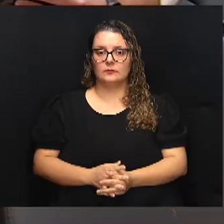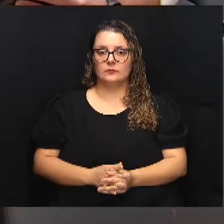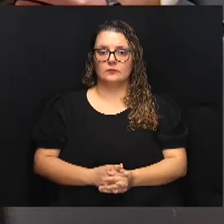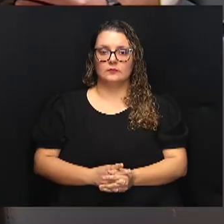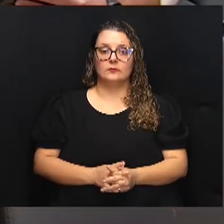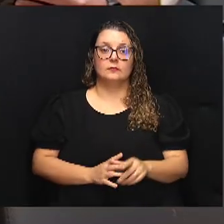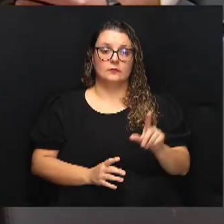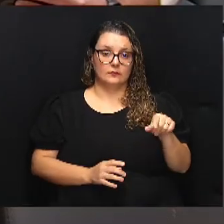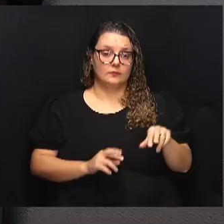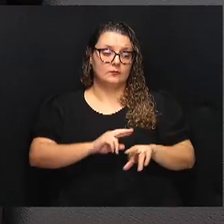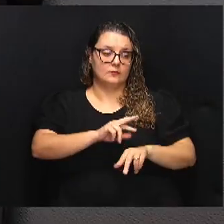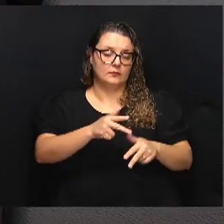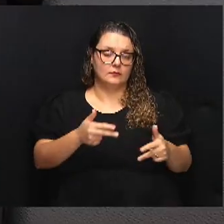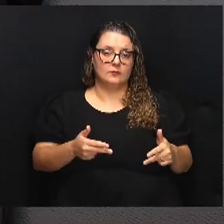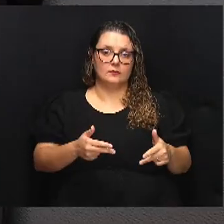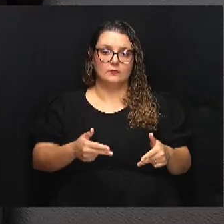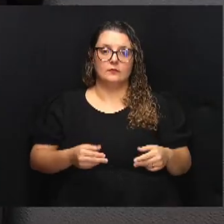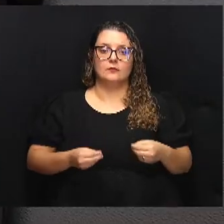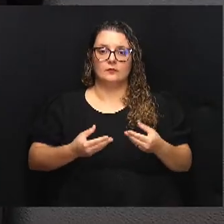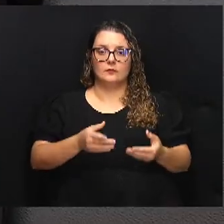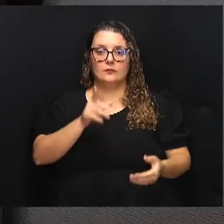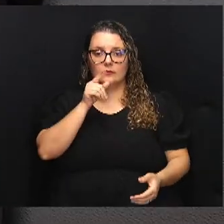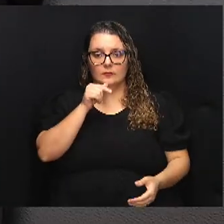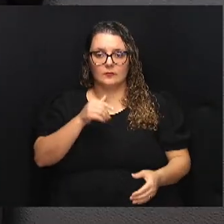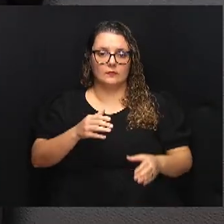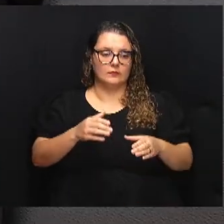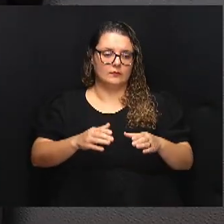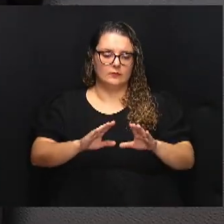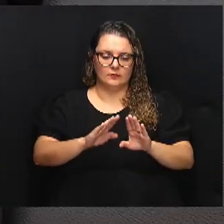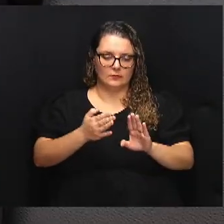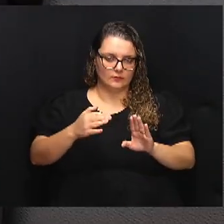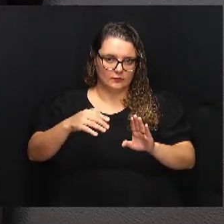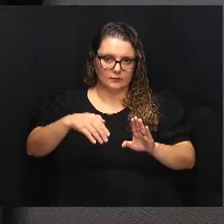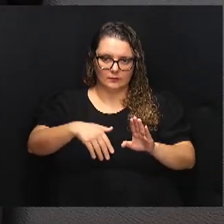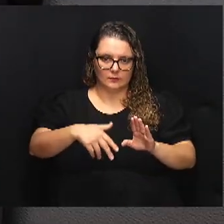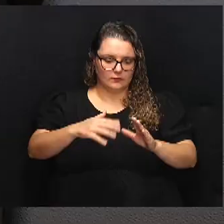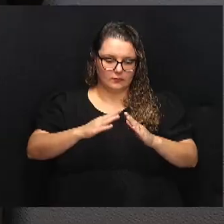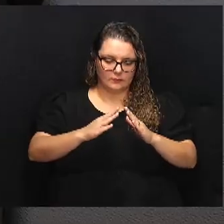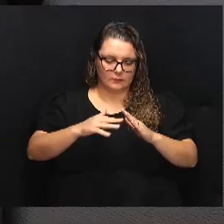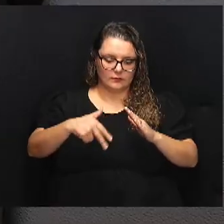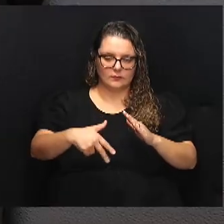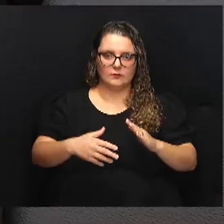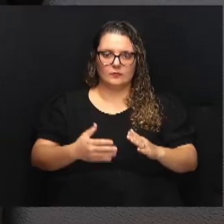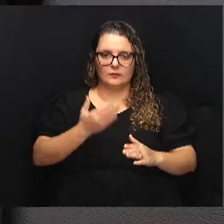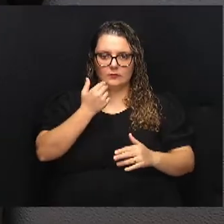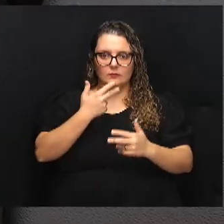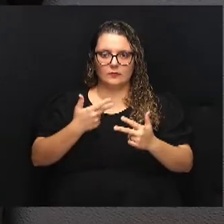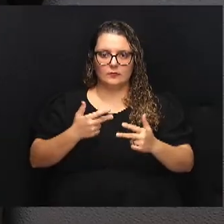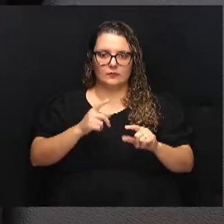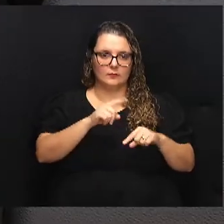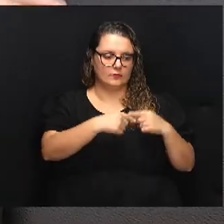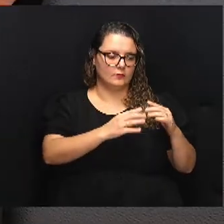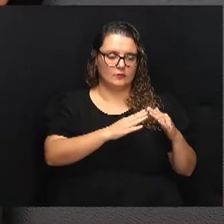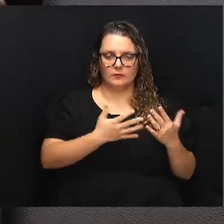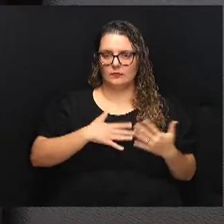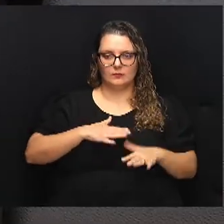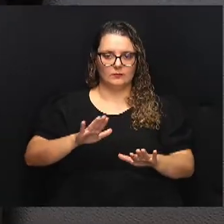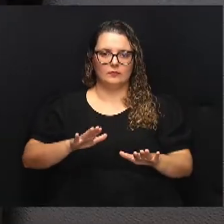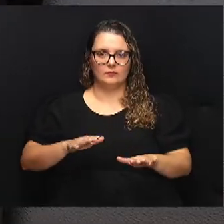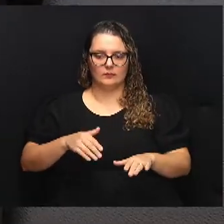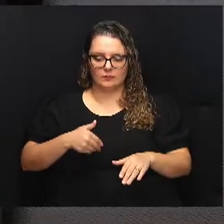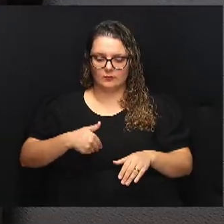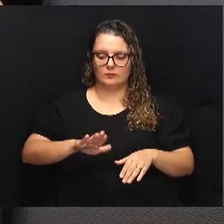Muita gente quer lá colocar água no portão, ração, e o outro vizinho não quer, não gosta. Vai lá e